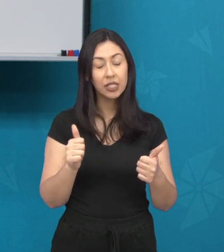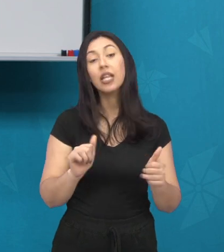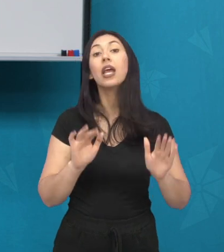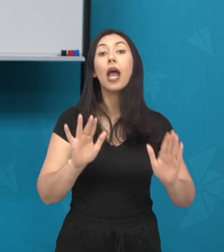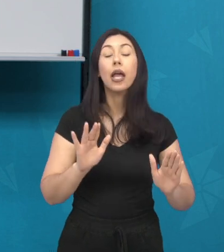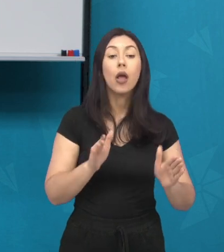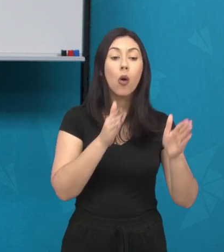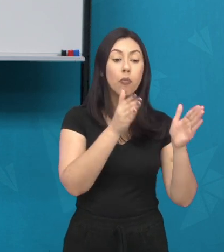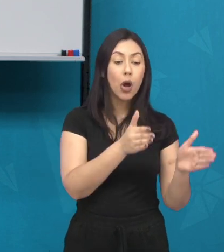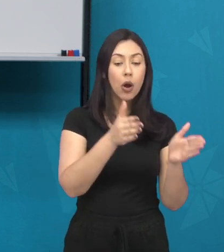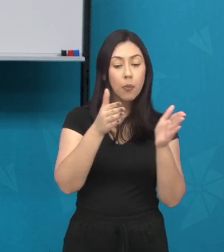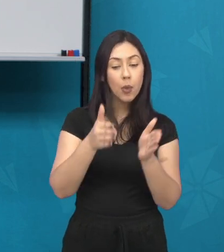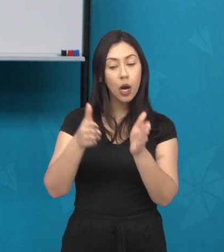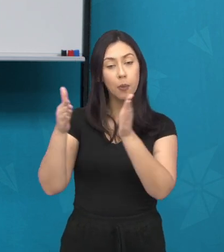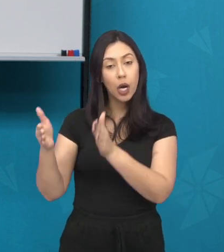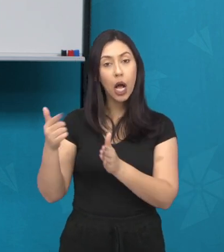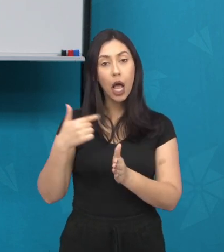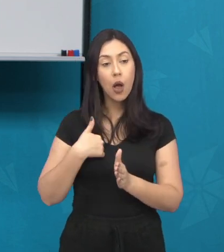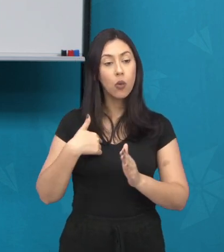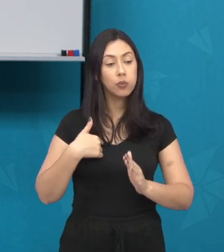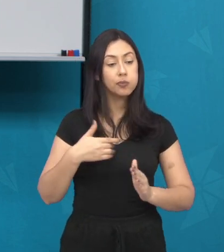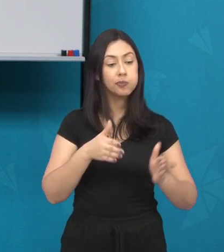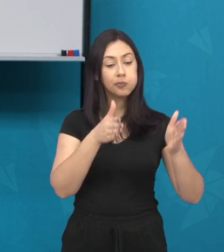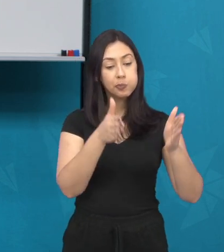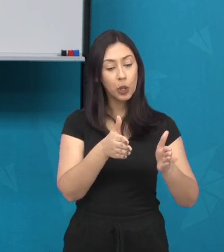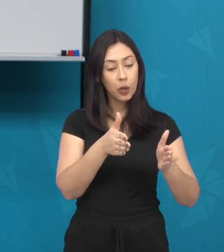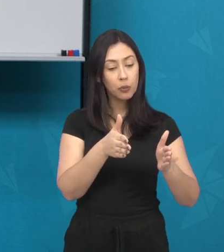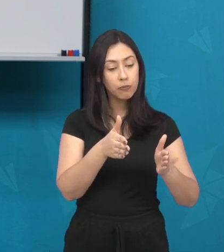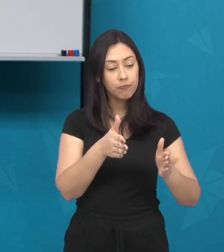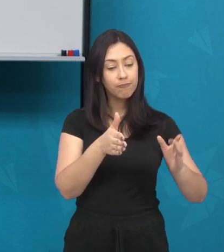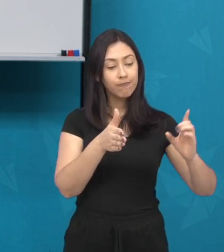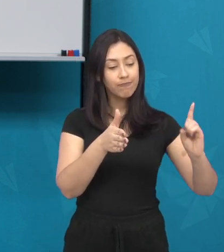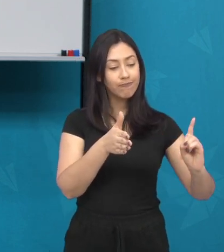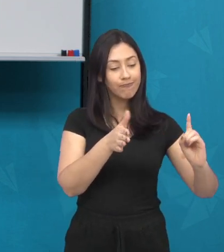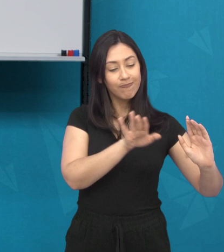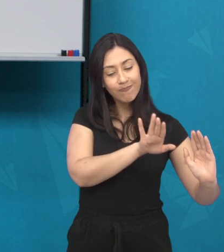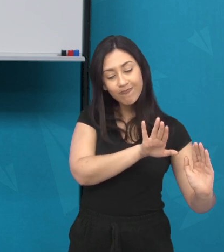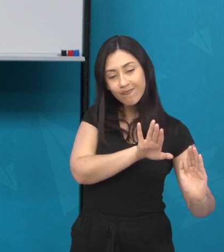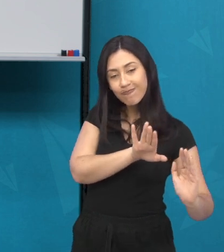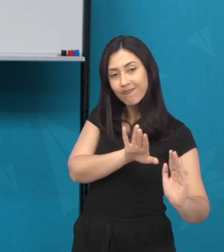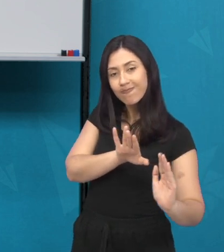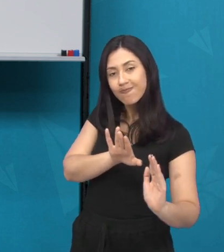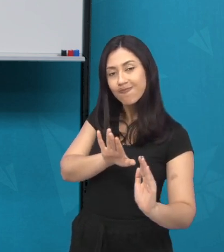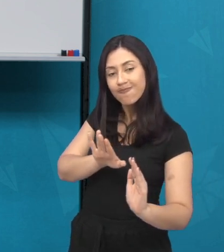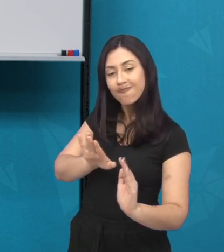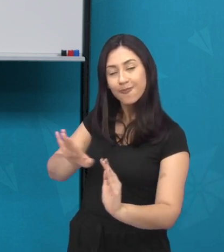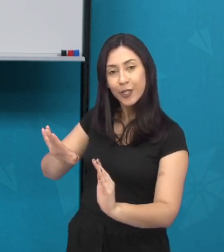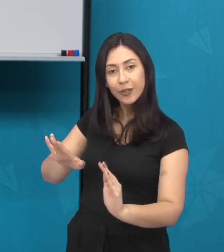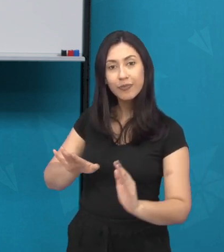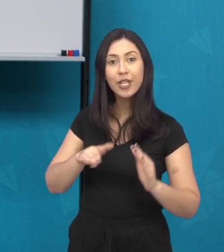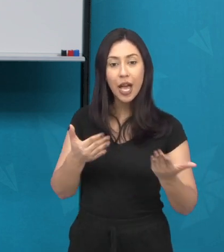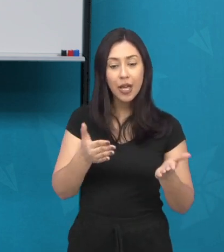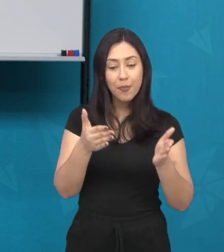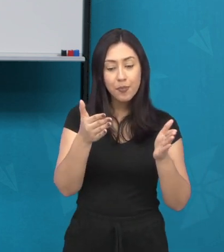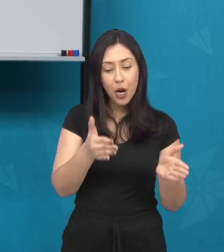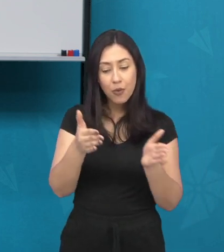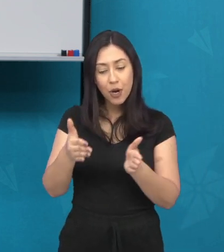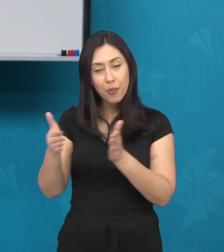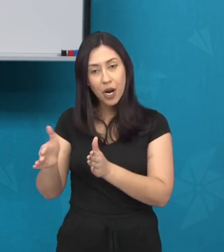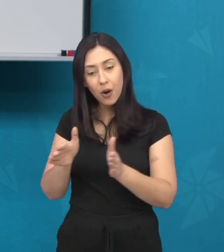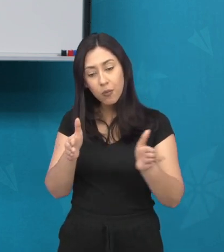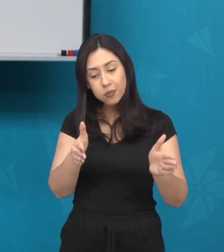vou lá e empurro a caixa um que consequentemente Empurra a caixa dois que consequentemente Empurra a caixa